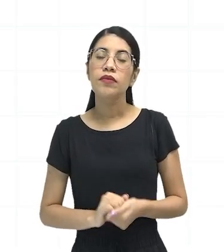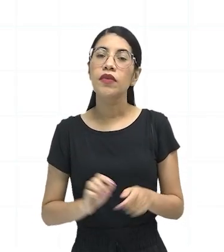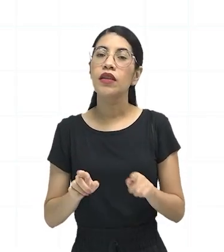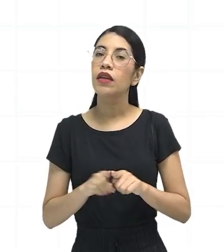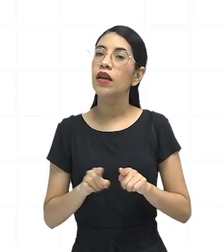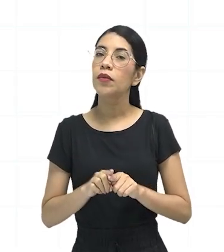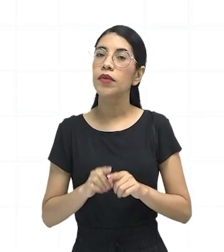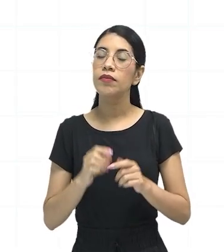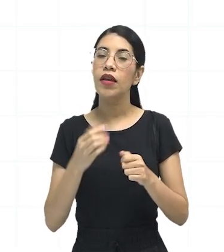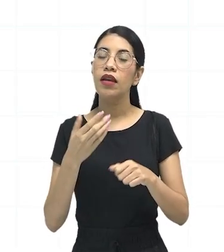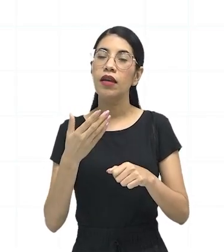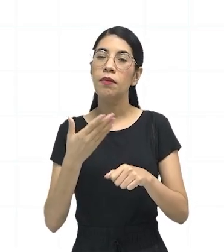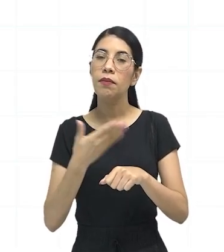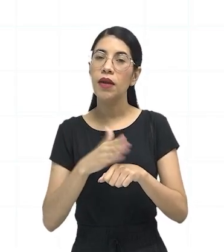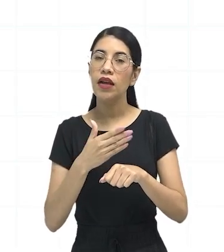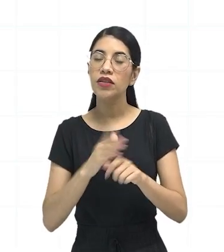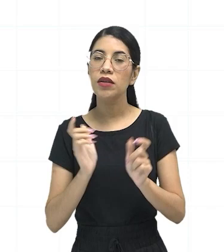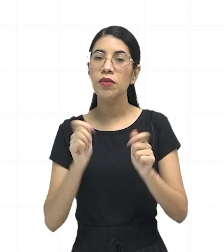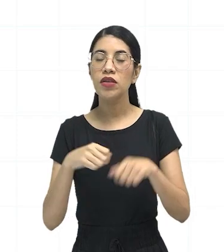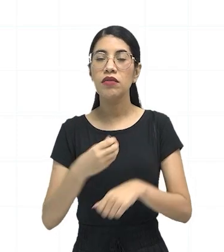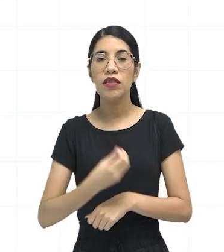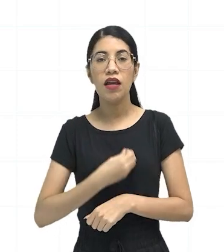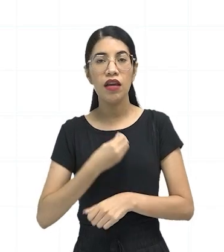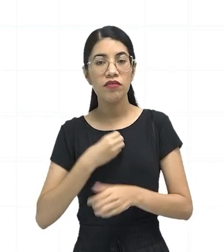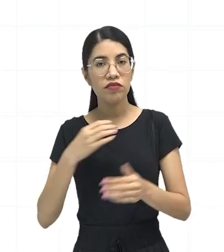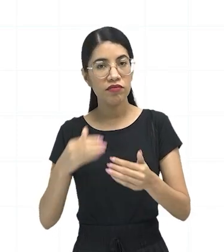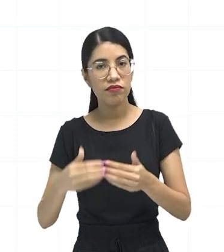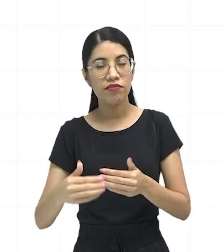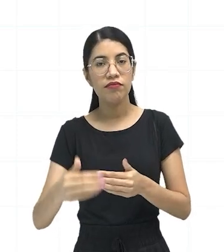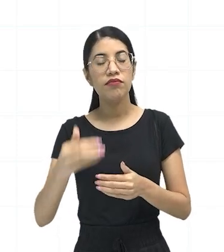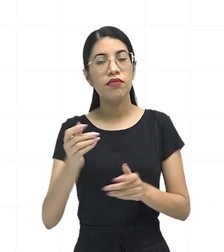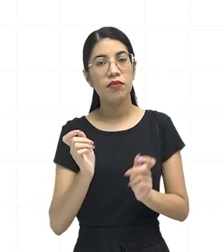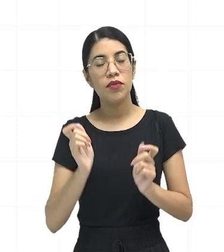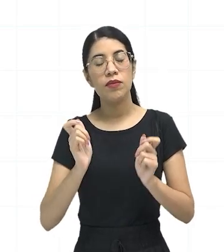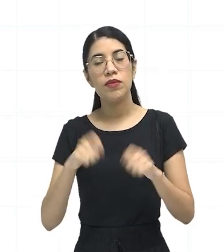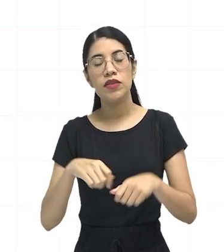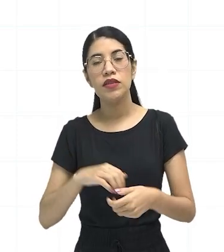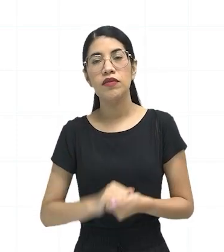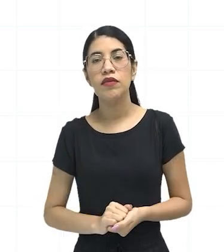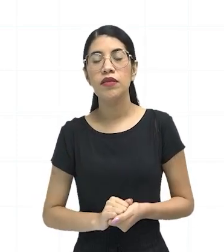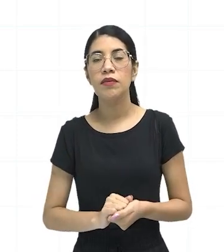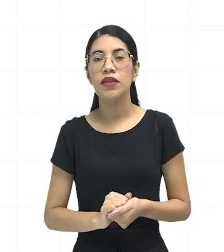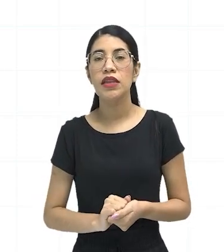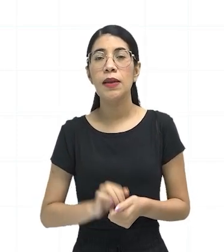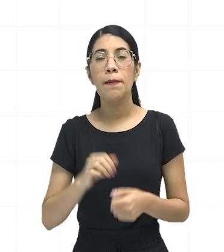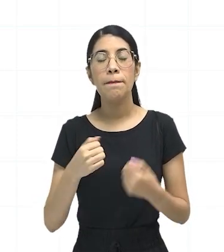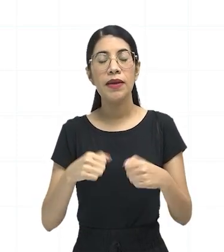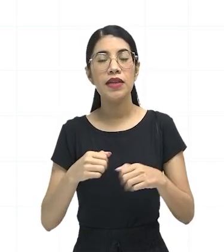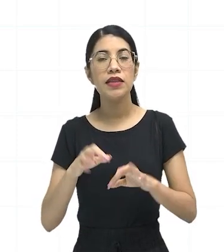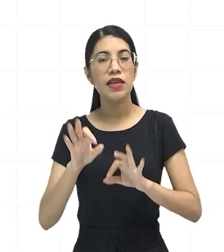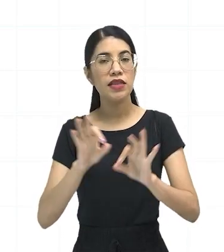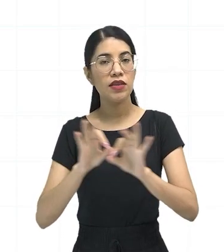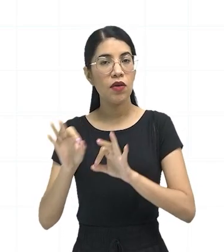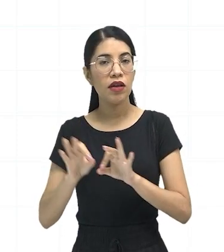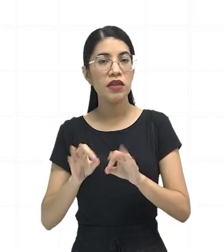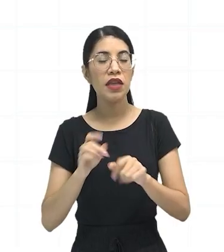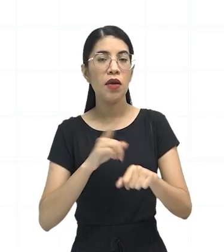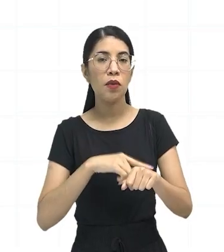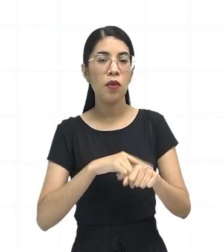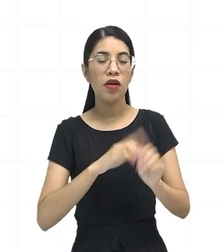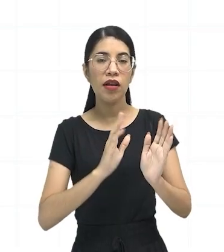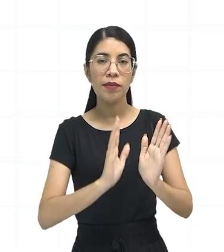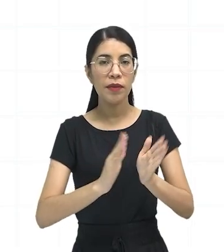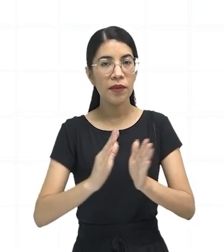uma atividade que pode ser praticada para a vida inteira, desde que você se organize aí nos seus horários